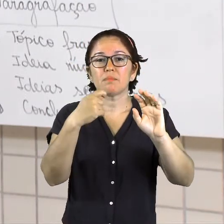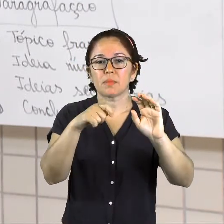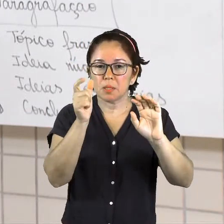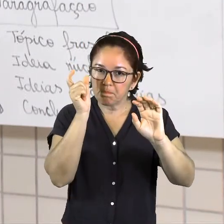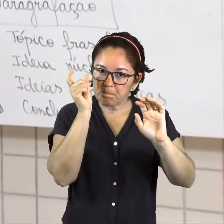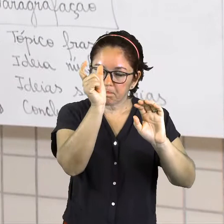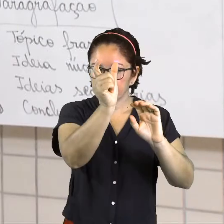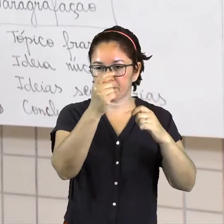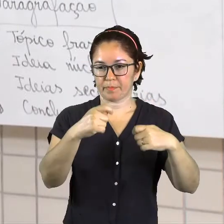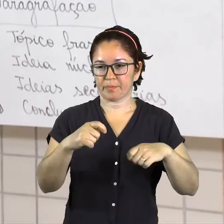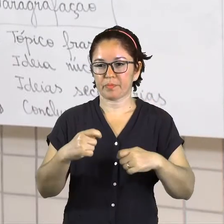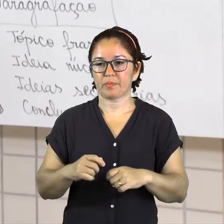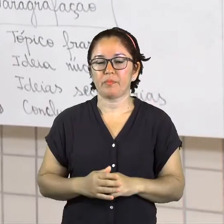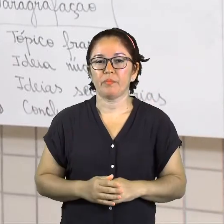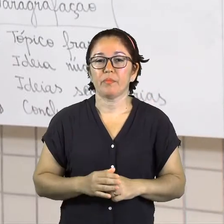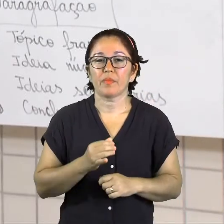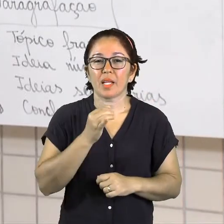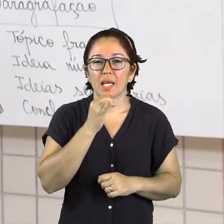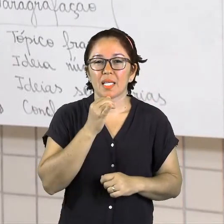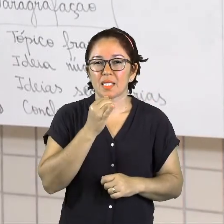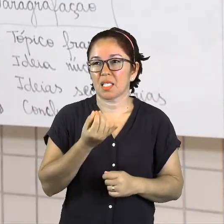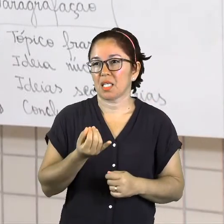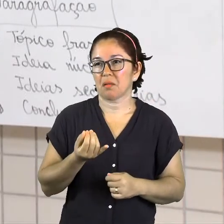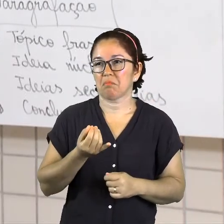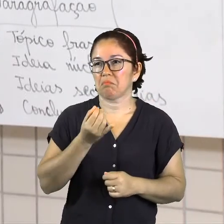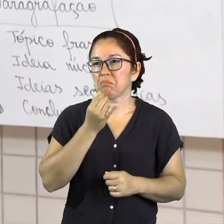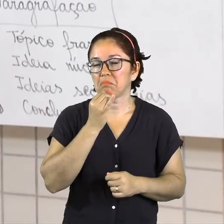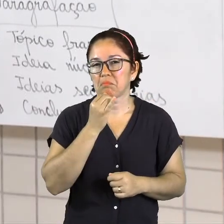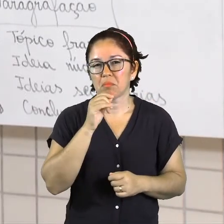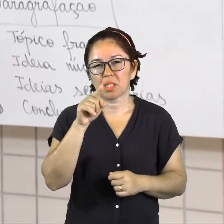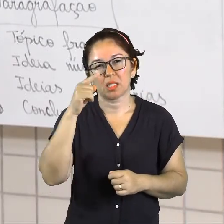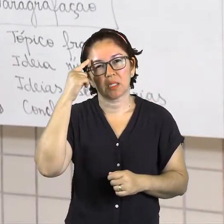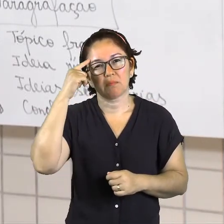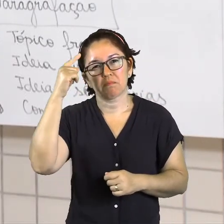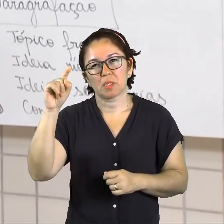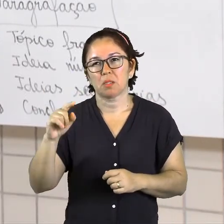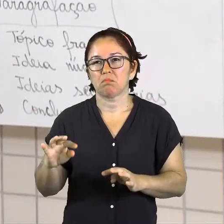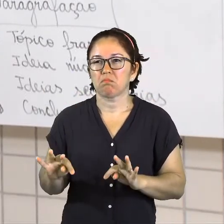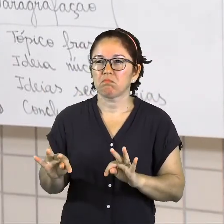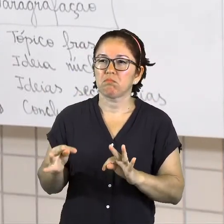um parágrafo opinativo sobre isso. Quais as novas, né, tecnologias para